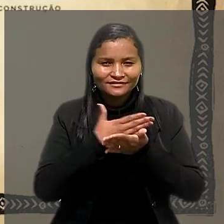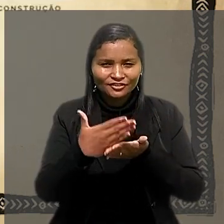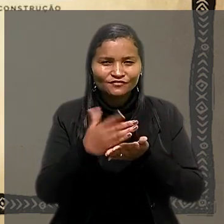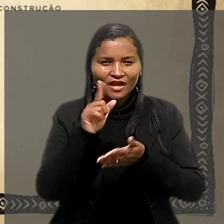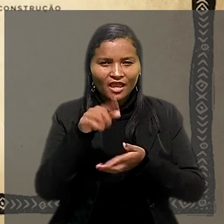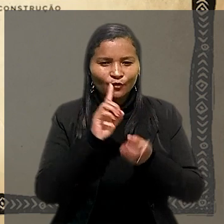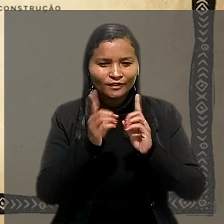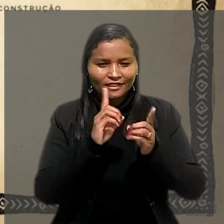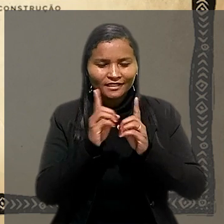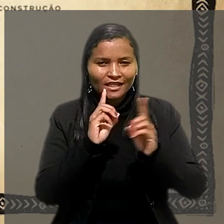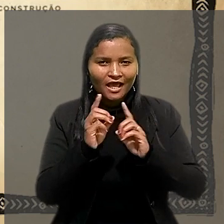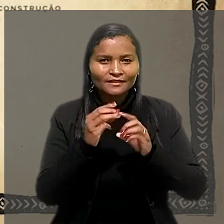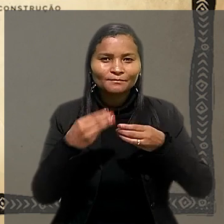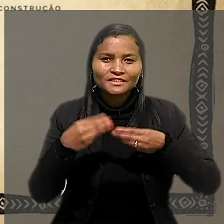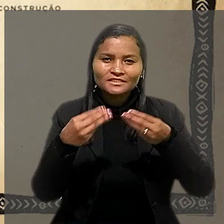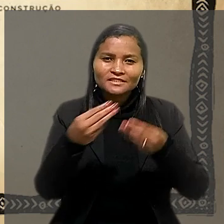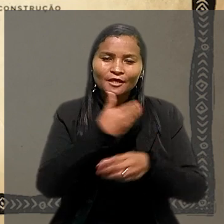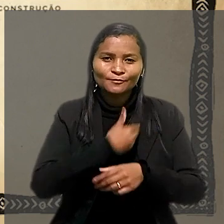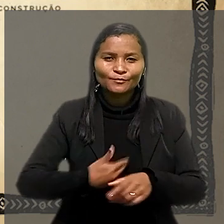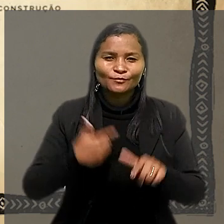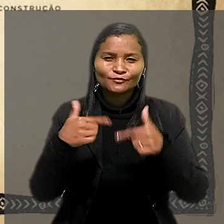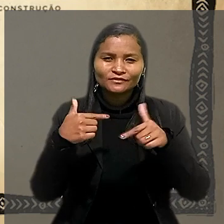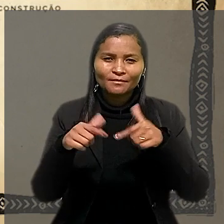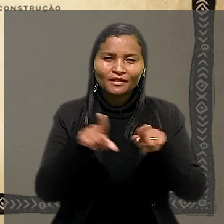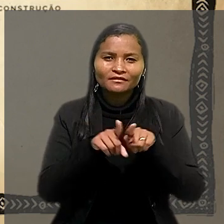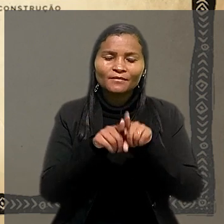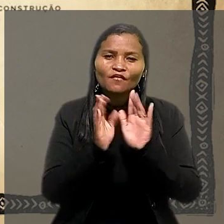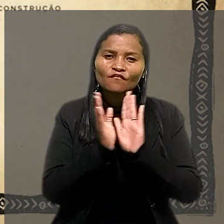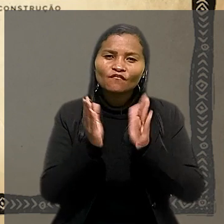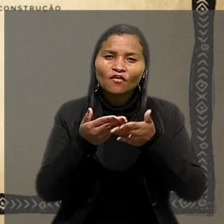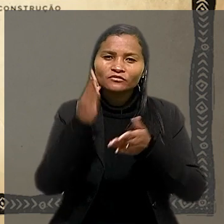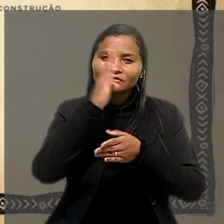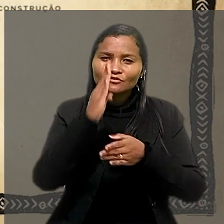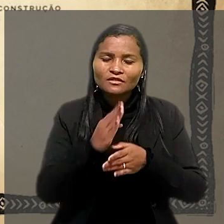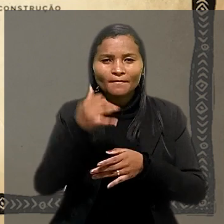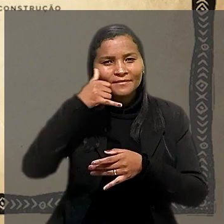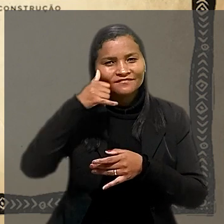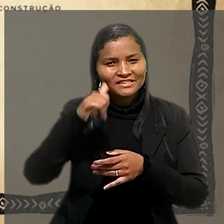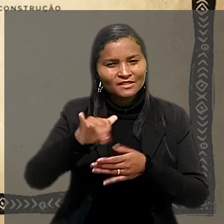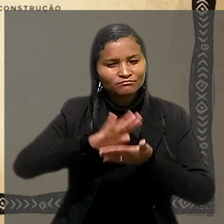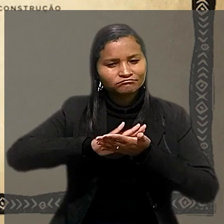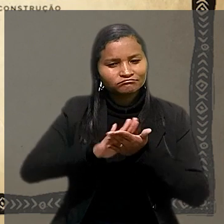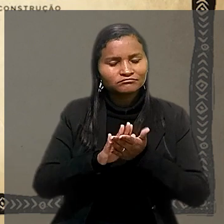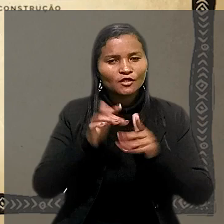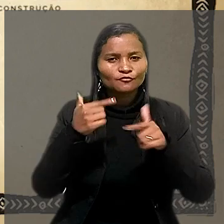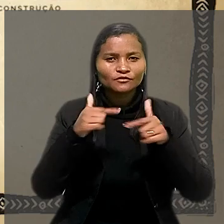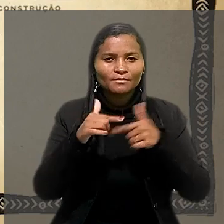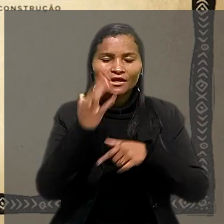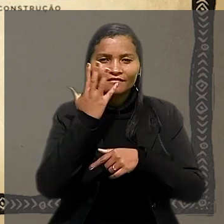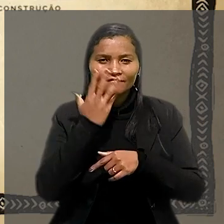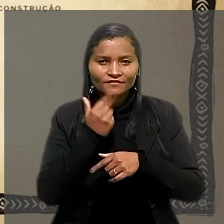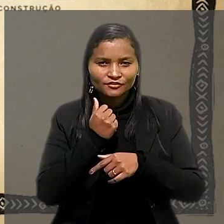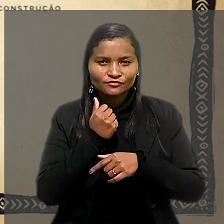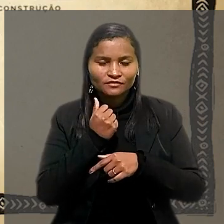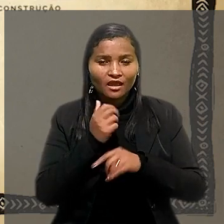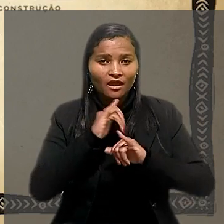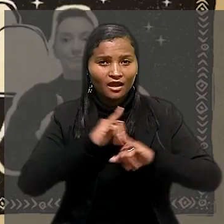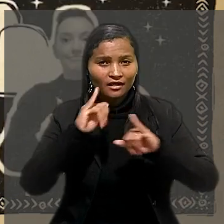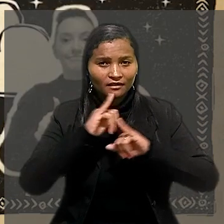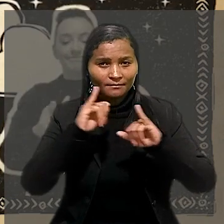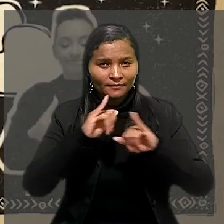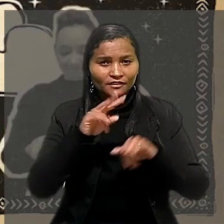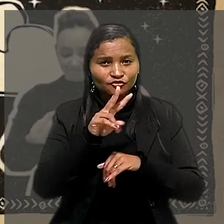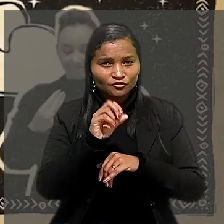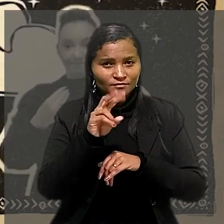A iniciativa é coordenada pelo Ministério Público do Trabalho e pelo Fórum Nacional de Prevenção e Erradicação do Trabalho Infantil.